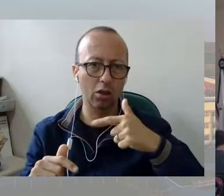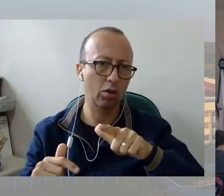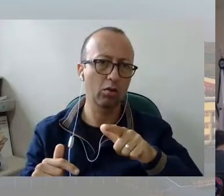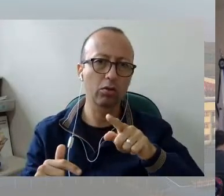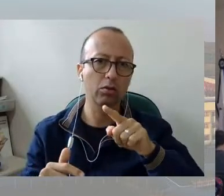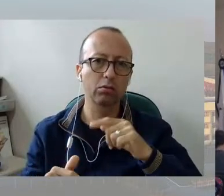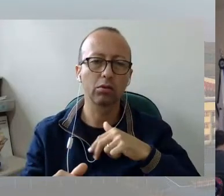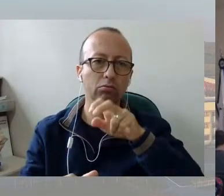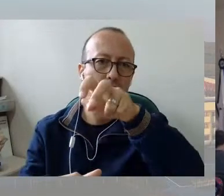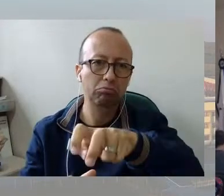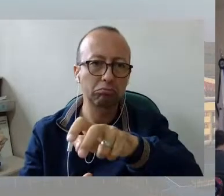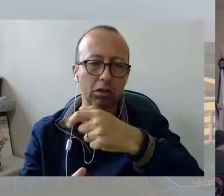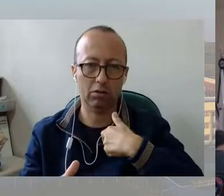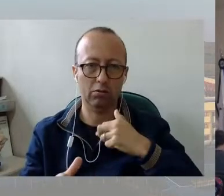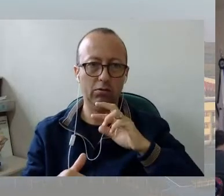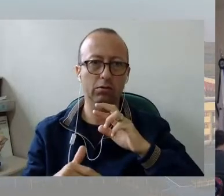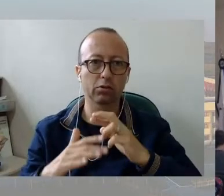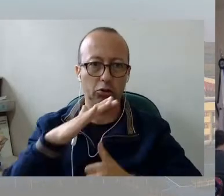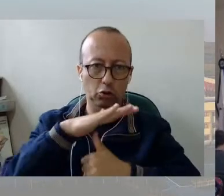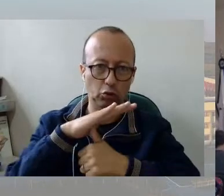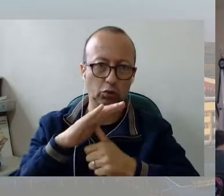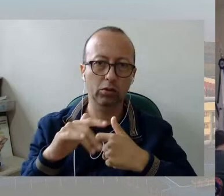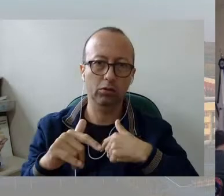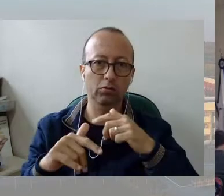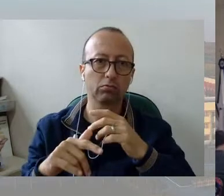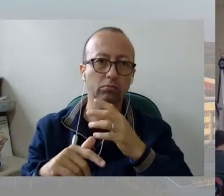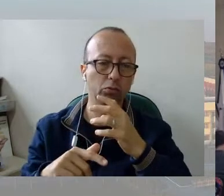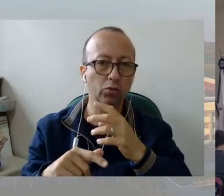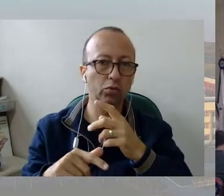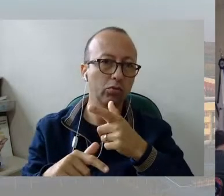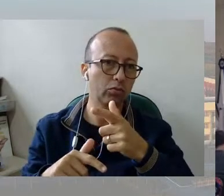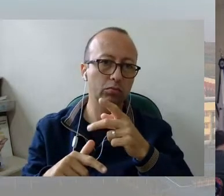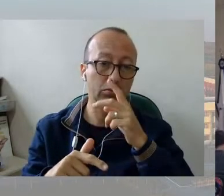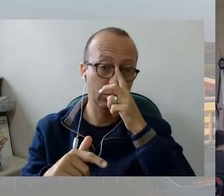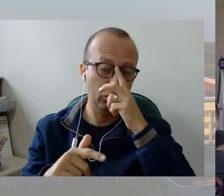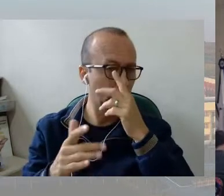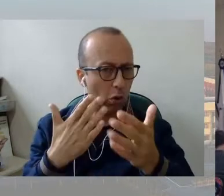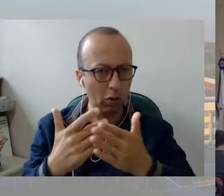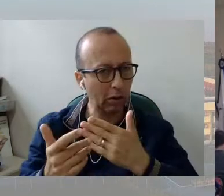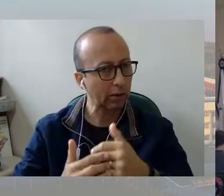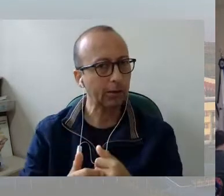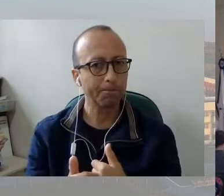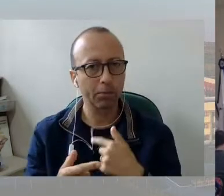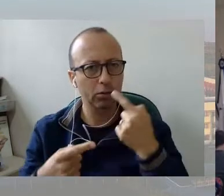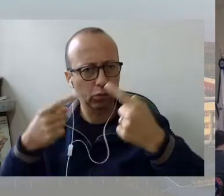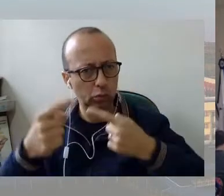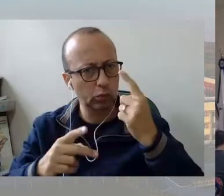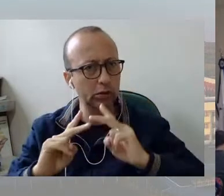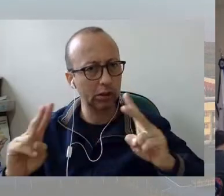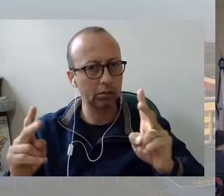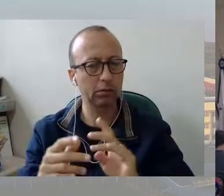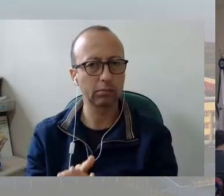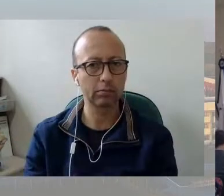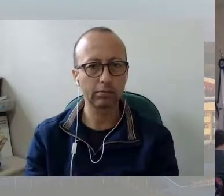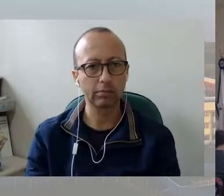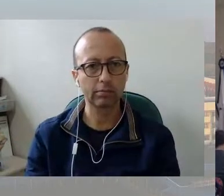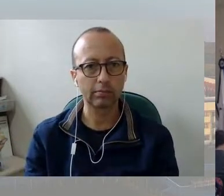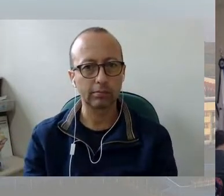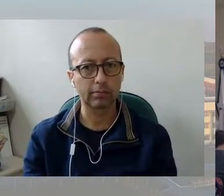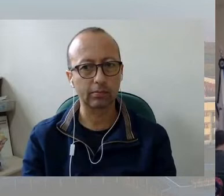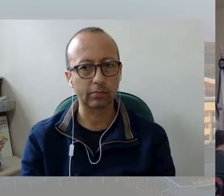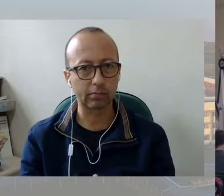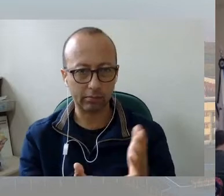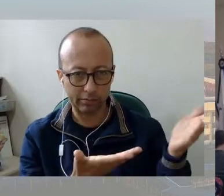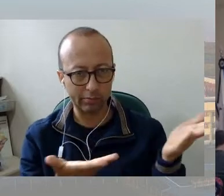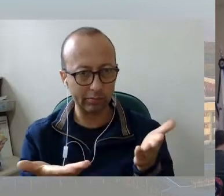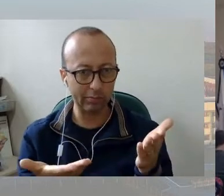estando sentado aí, aonde for, podem contar comigo nesse diálogo, que tem que ser permanente. O Querol pediu a